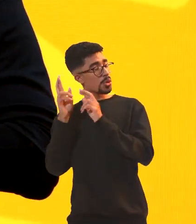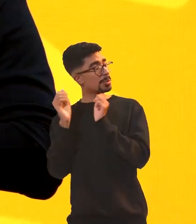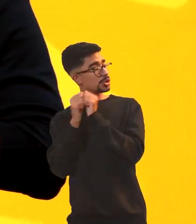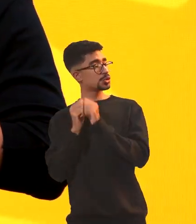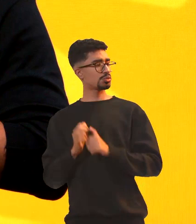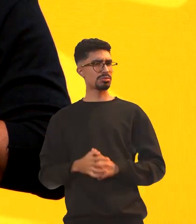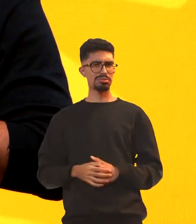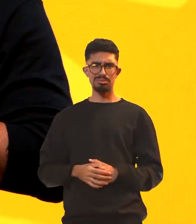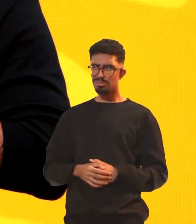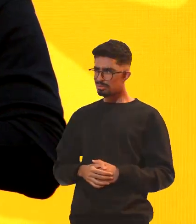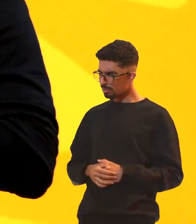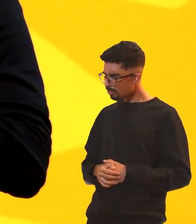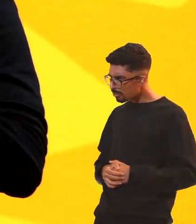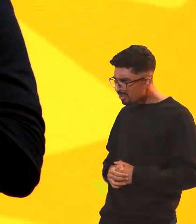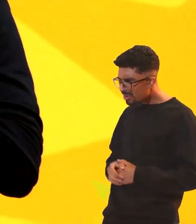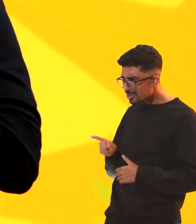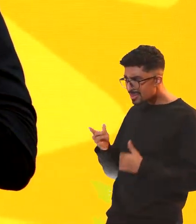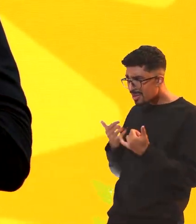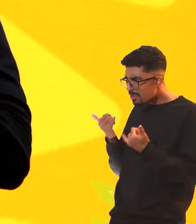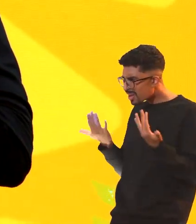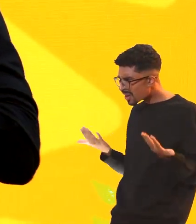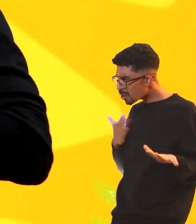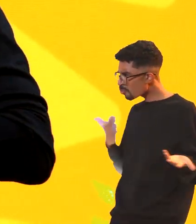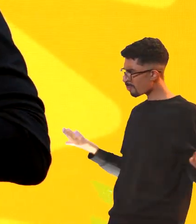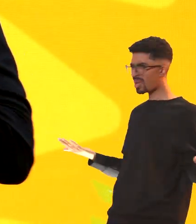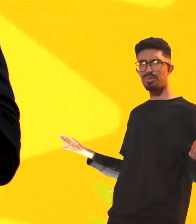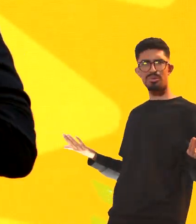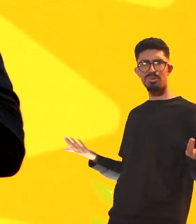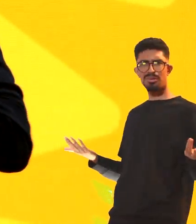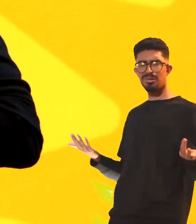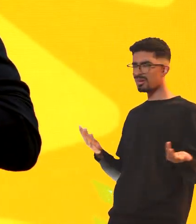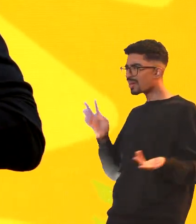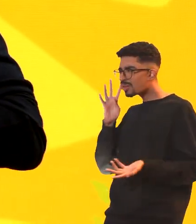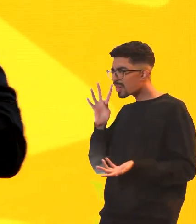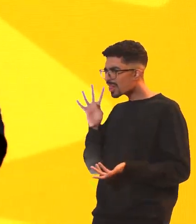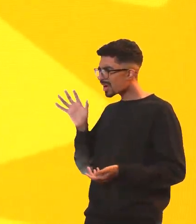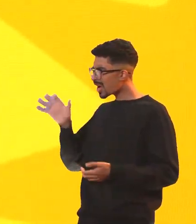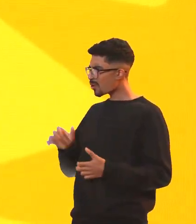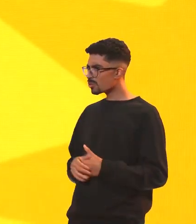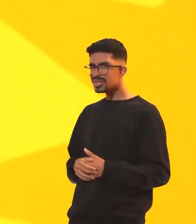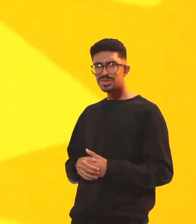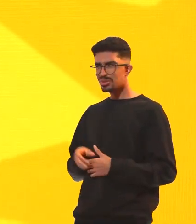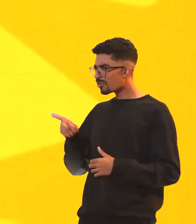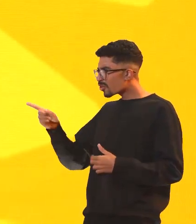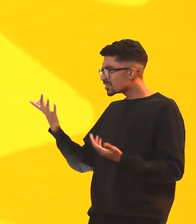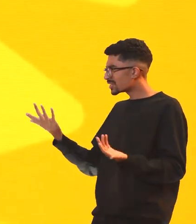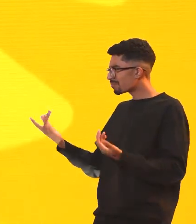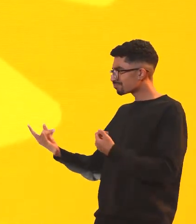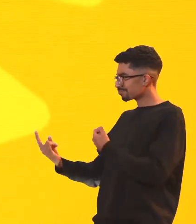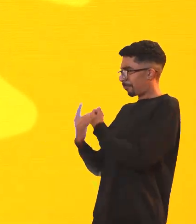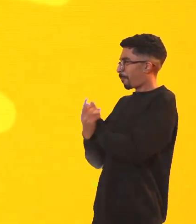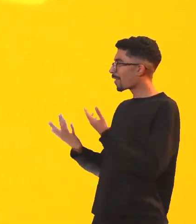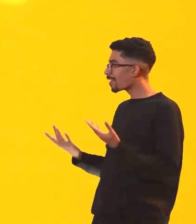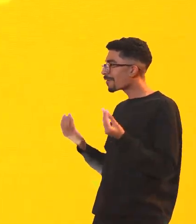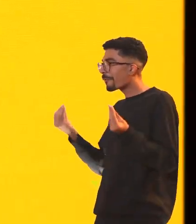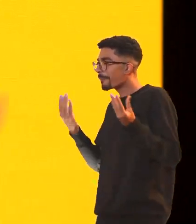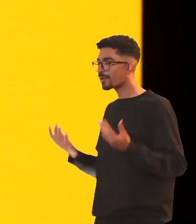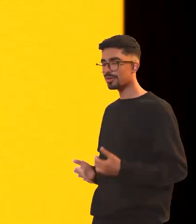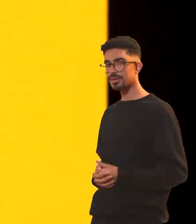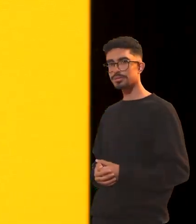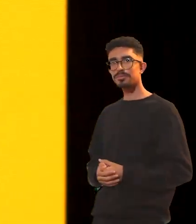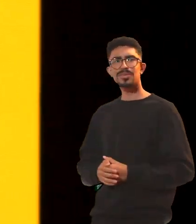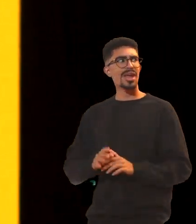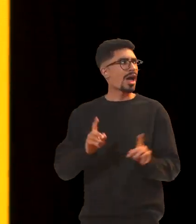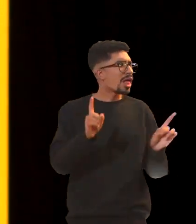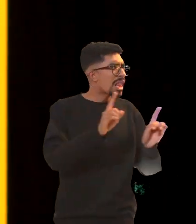como assim? Você está brincando, né? Tipo, você sabe que isso não é legal, né? Que é adultério e etc. E ela olha para ele e fala, não,